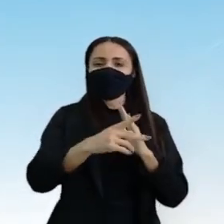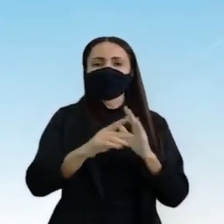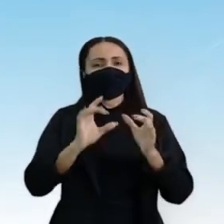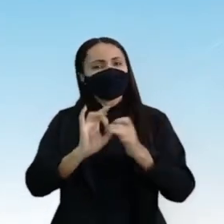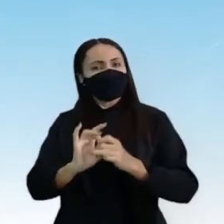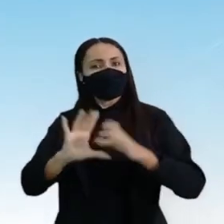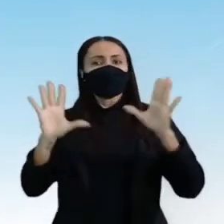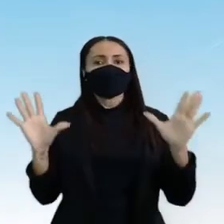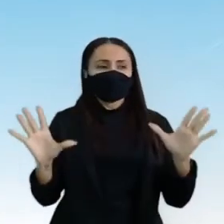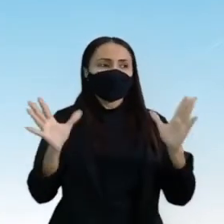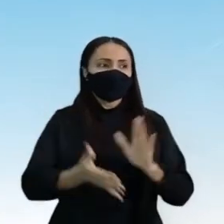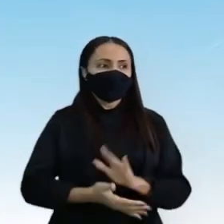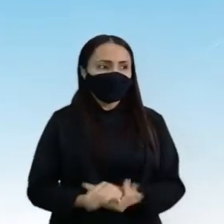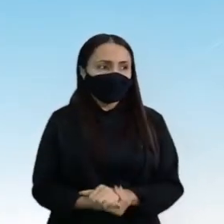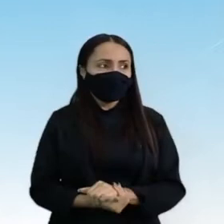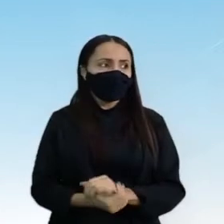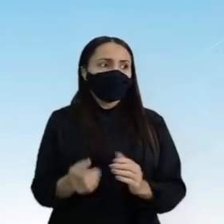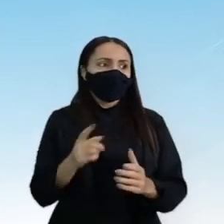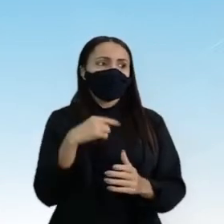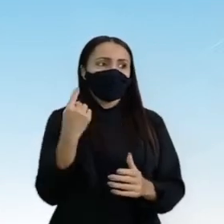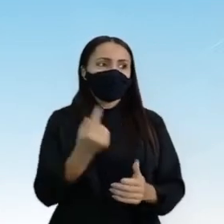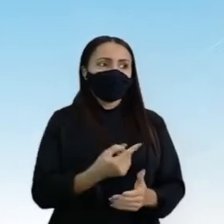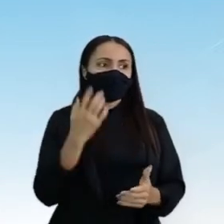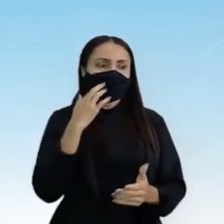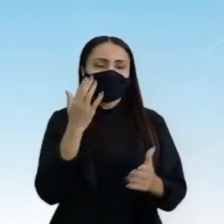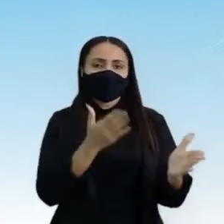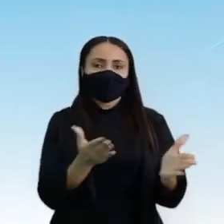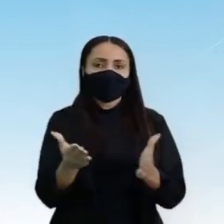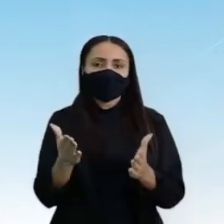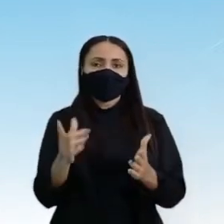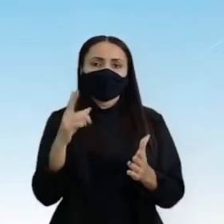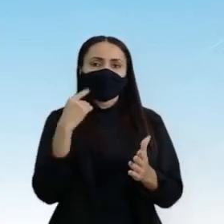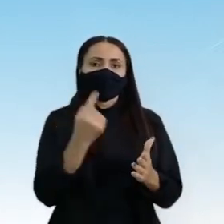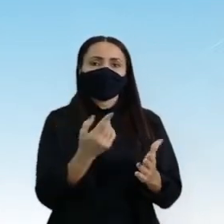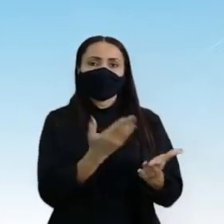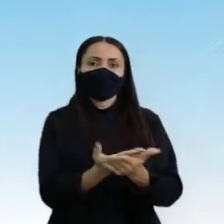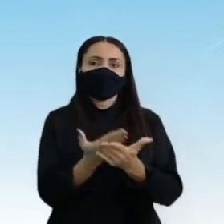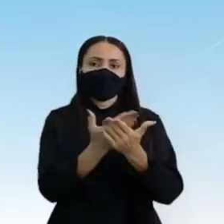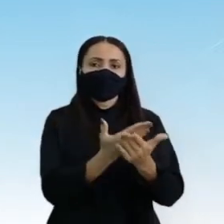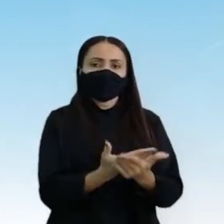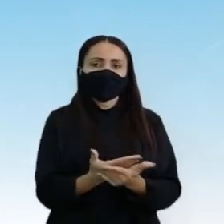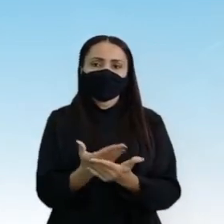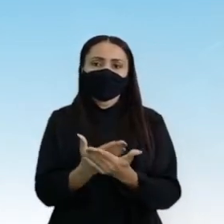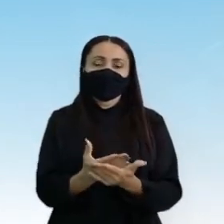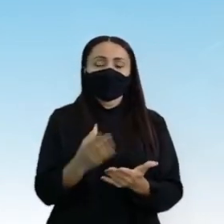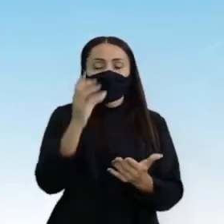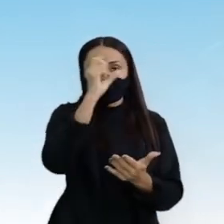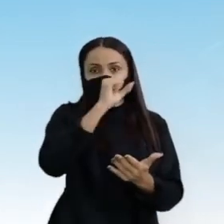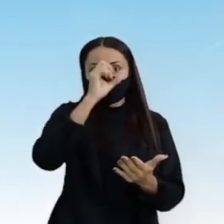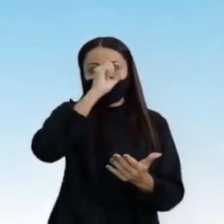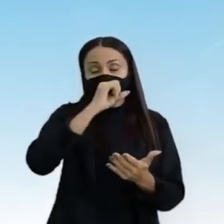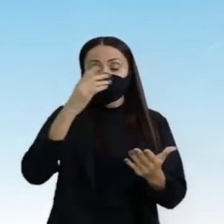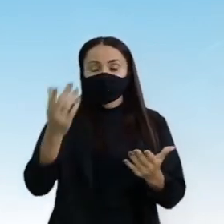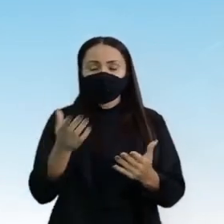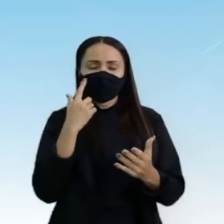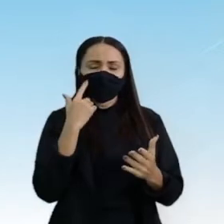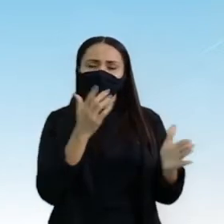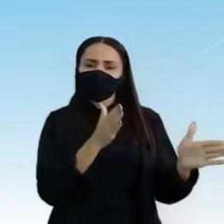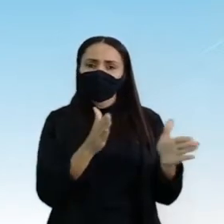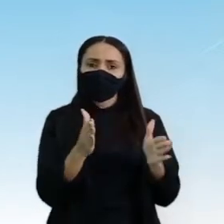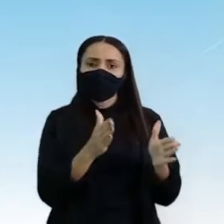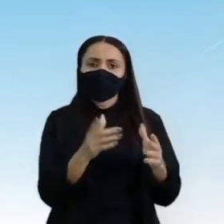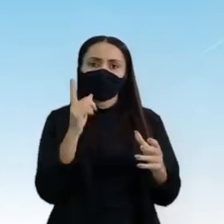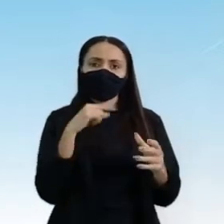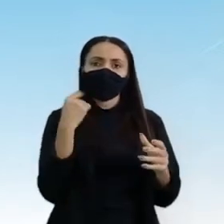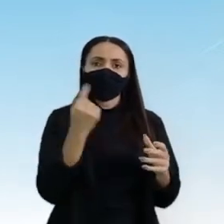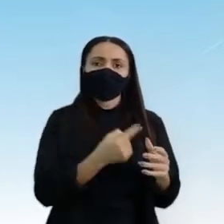à vontade. Esse é o momento de nós estudarmos, aprendermos. É o momento onde nós